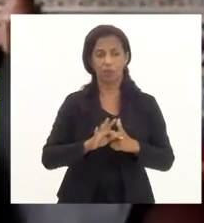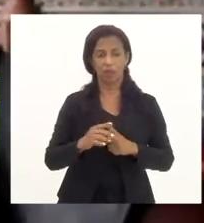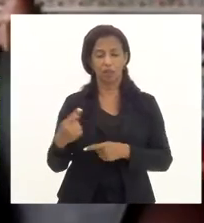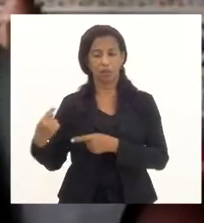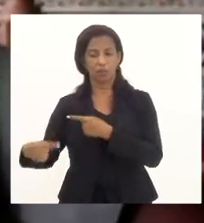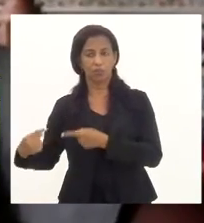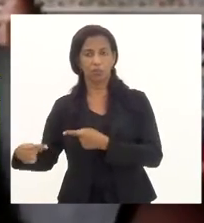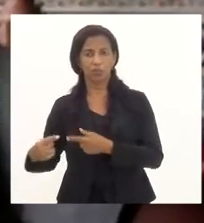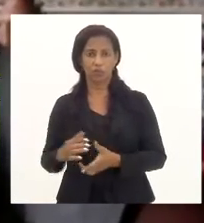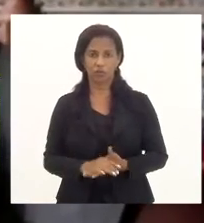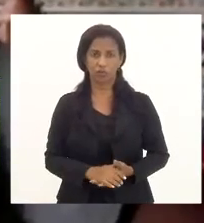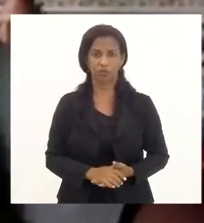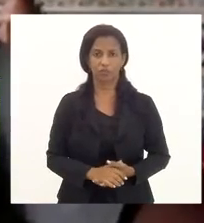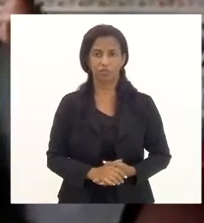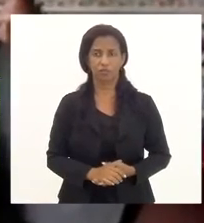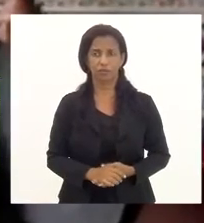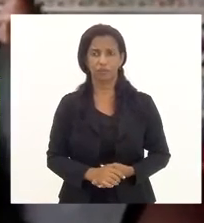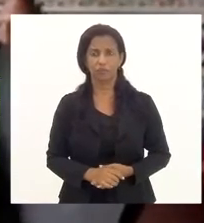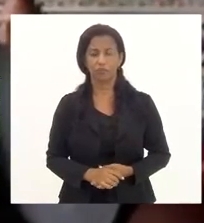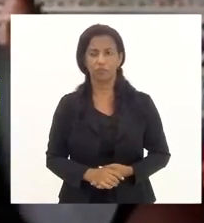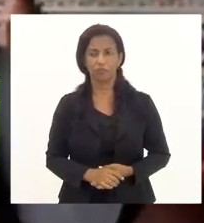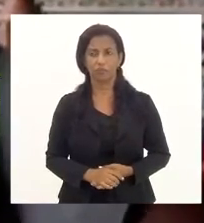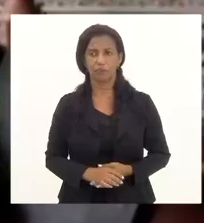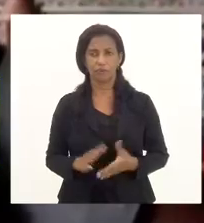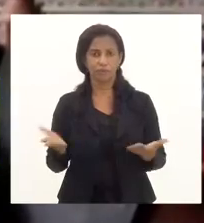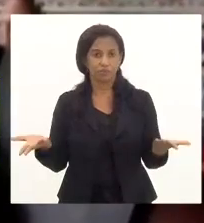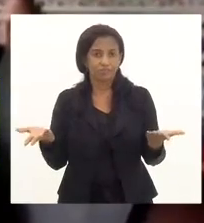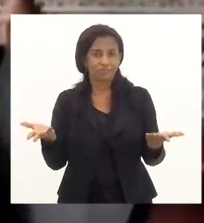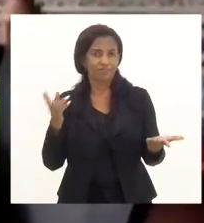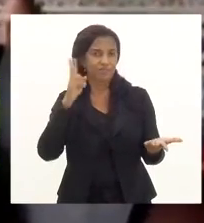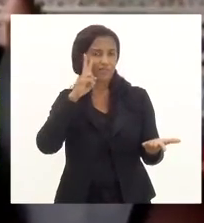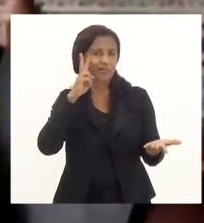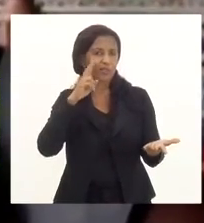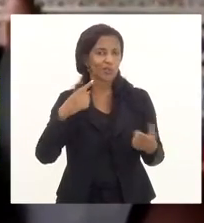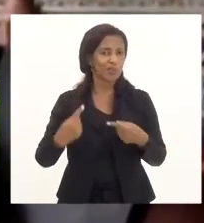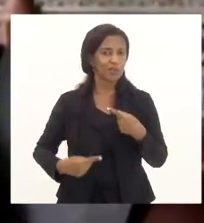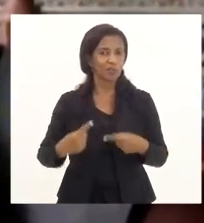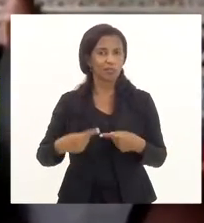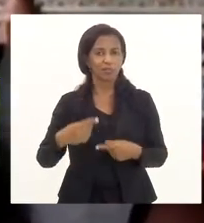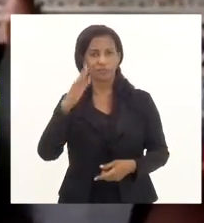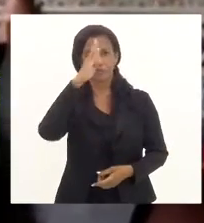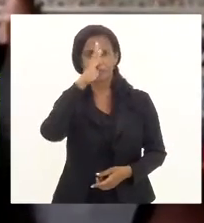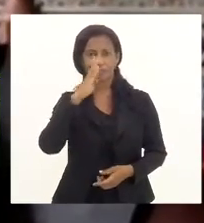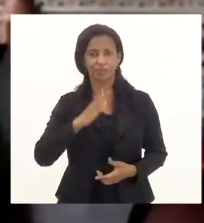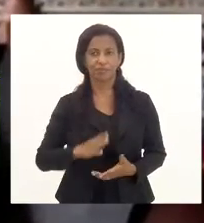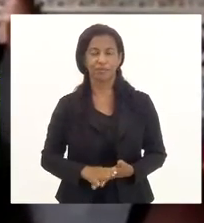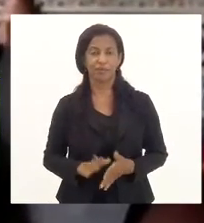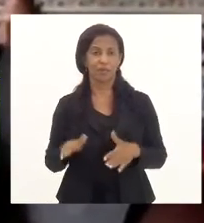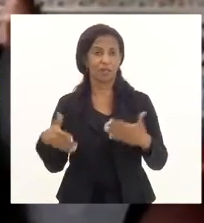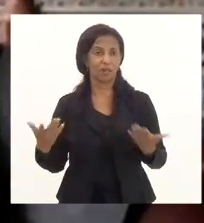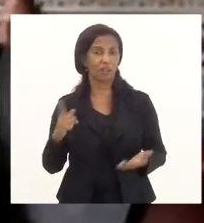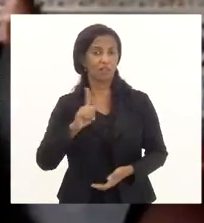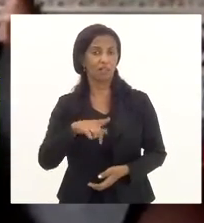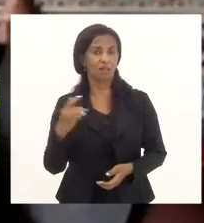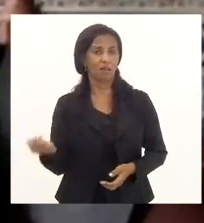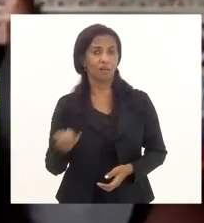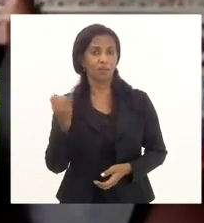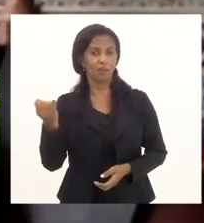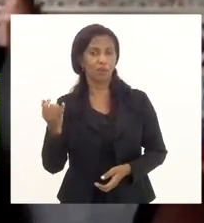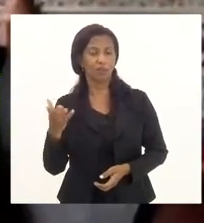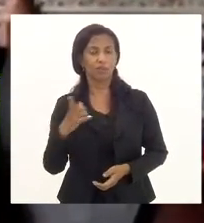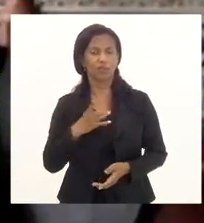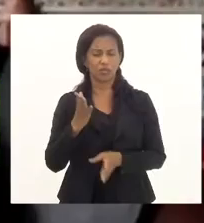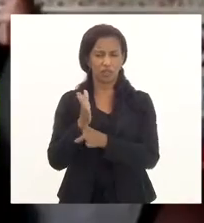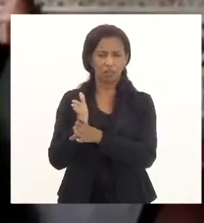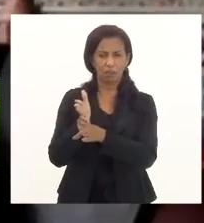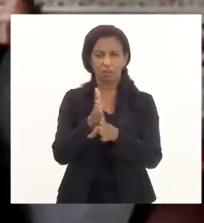político é isso é a história da política no Brasil é claro que é importante que haja